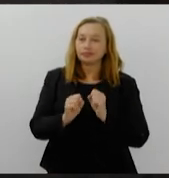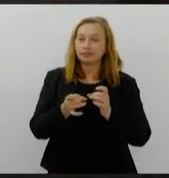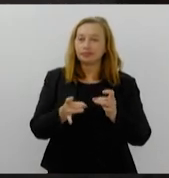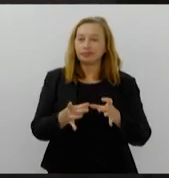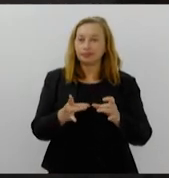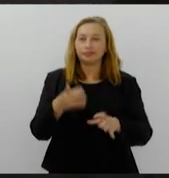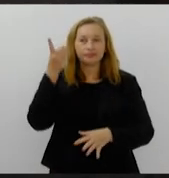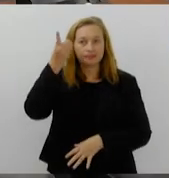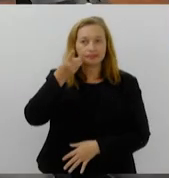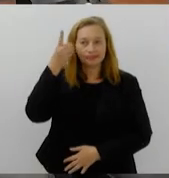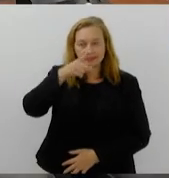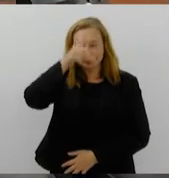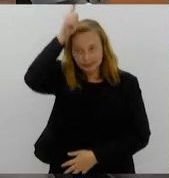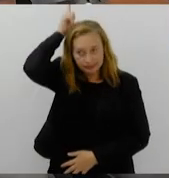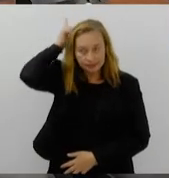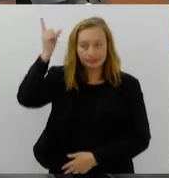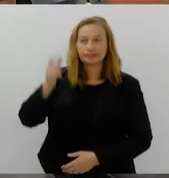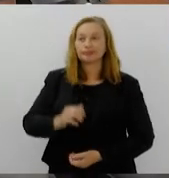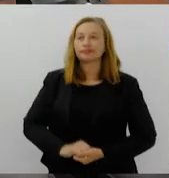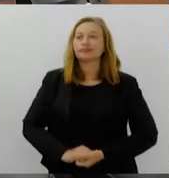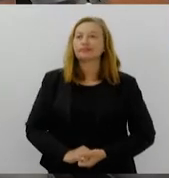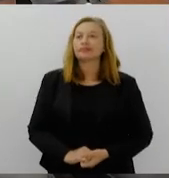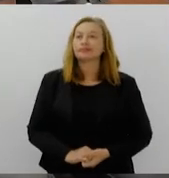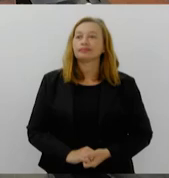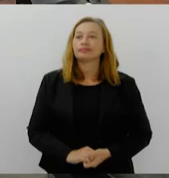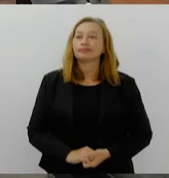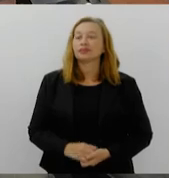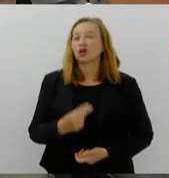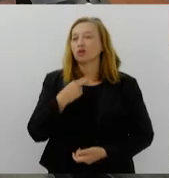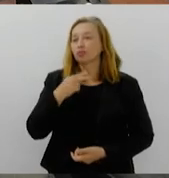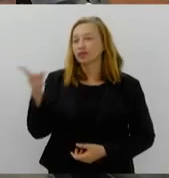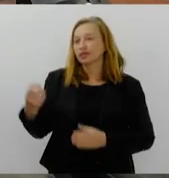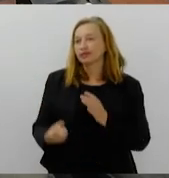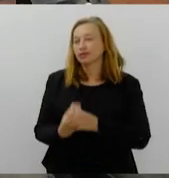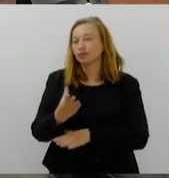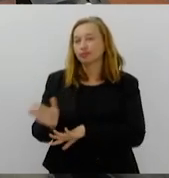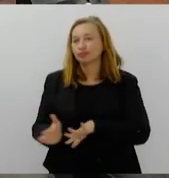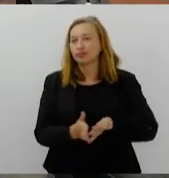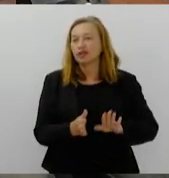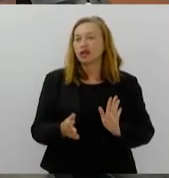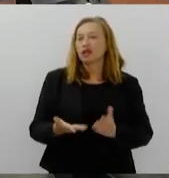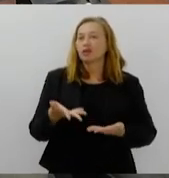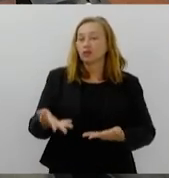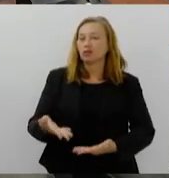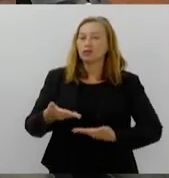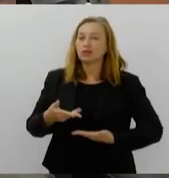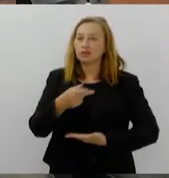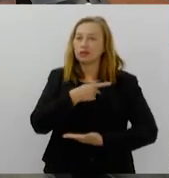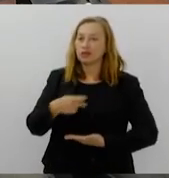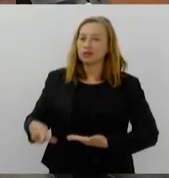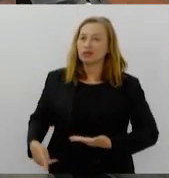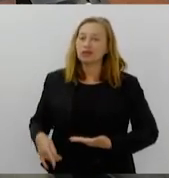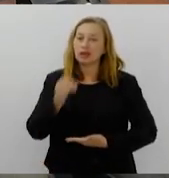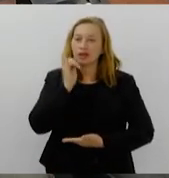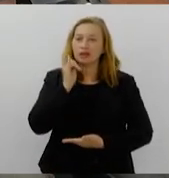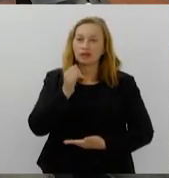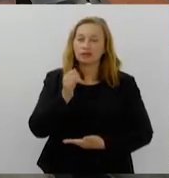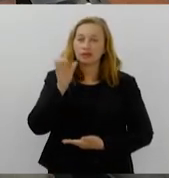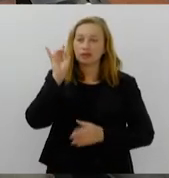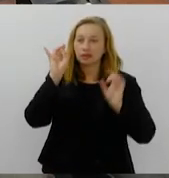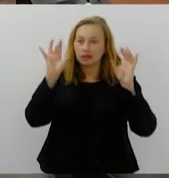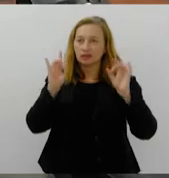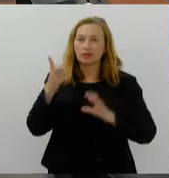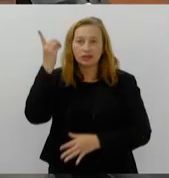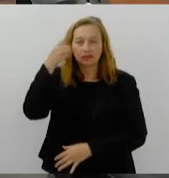Luiz Paulo. Ah, não pode, ele é autor. A presidência designa relatoria especial a deputada